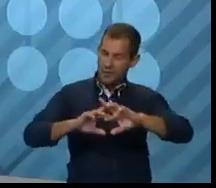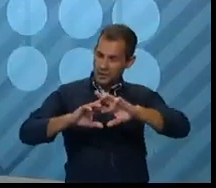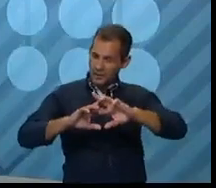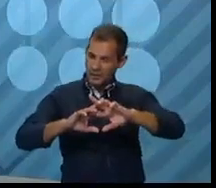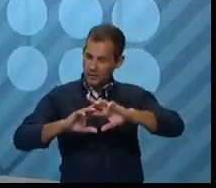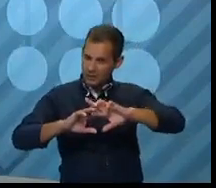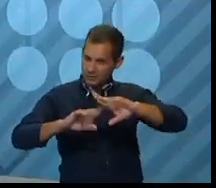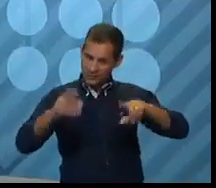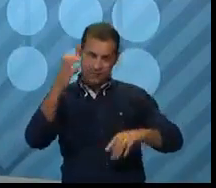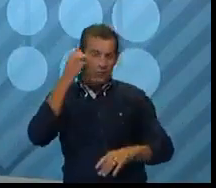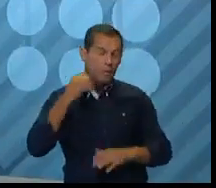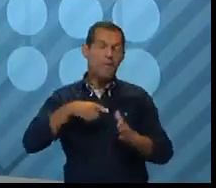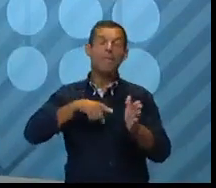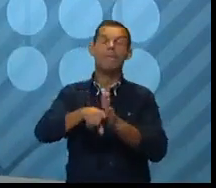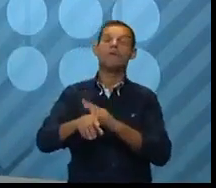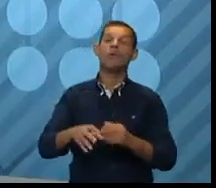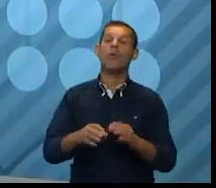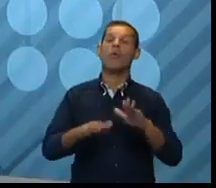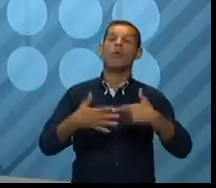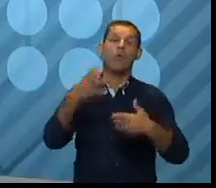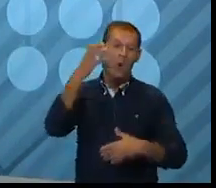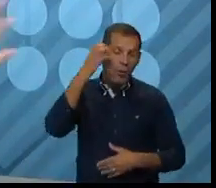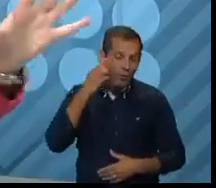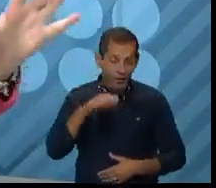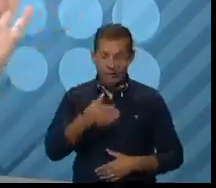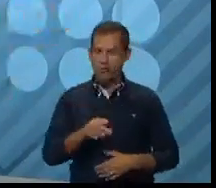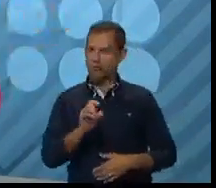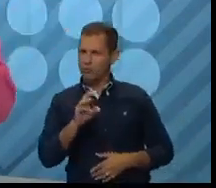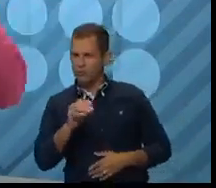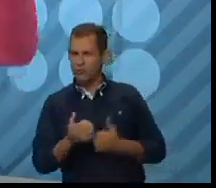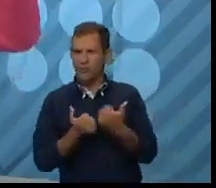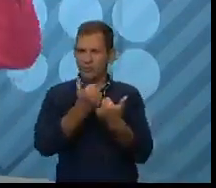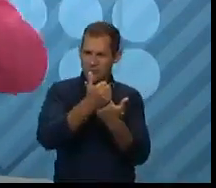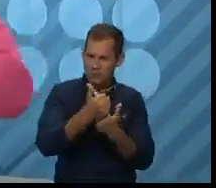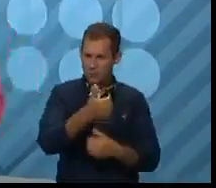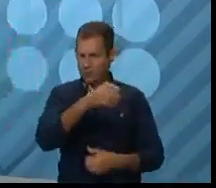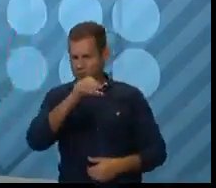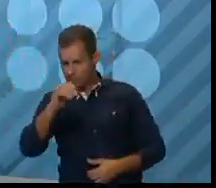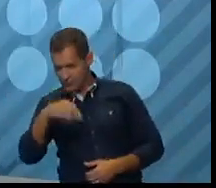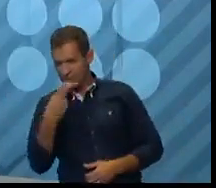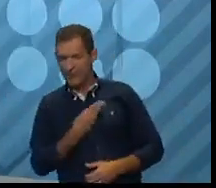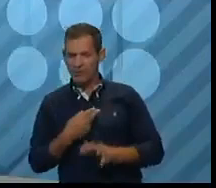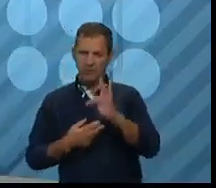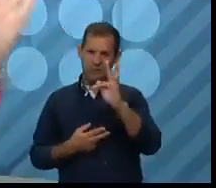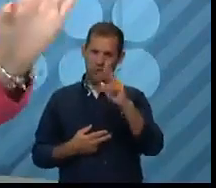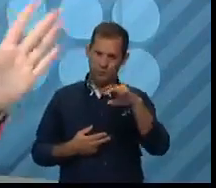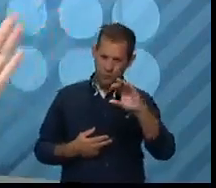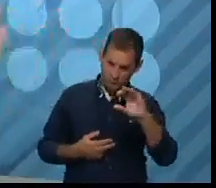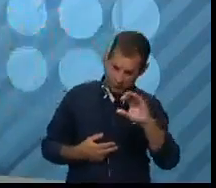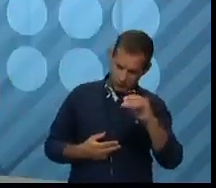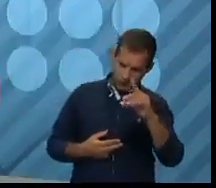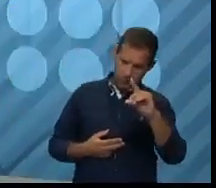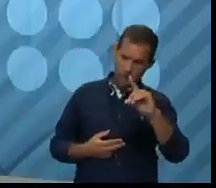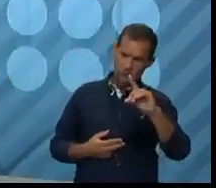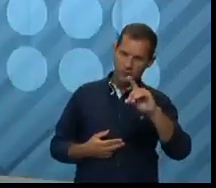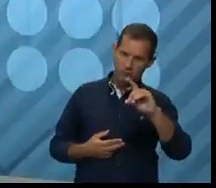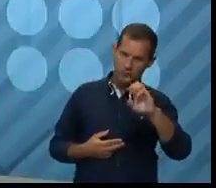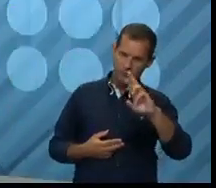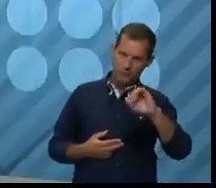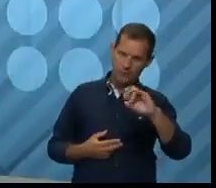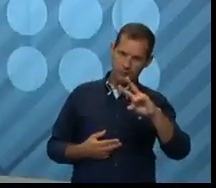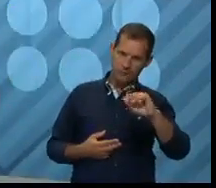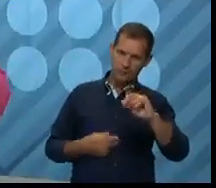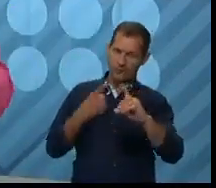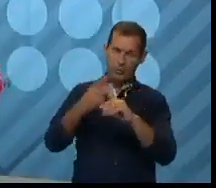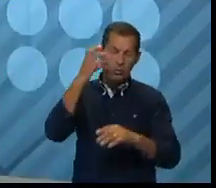nos perguntou qual é o lucro. Então, não é só eu substituir o 10 lá na nossa função derivada e encontrei o lucro. Não,